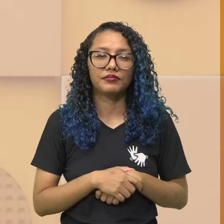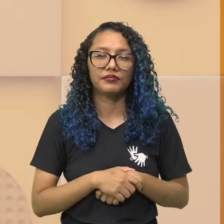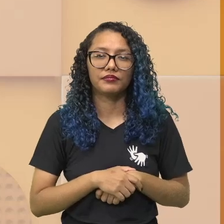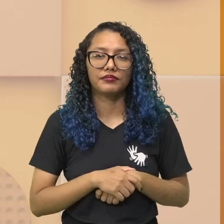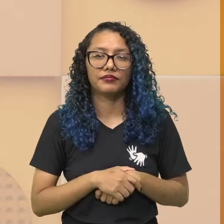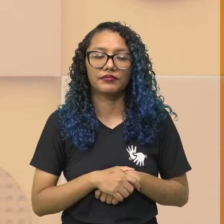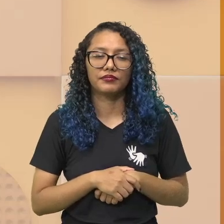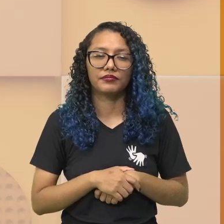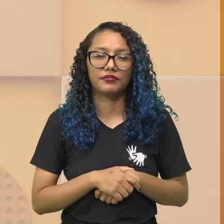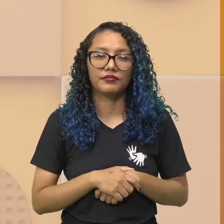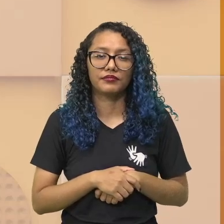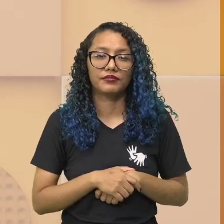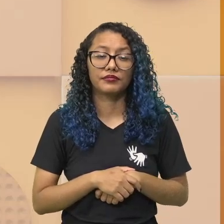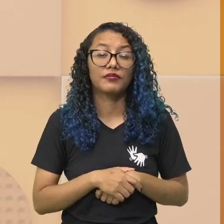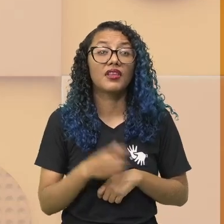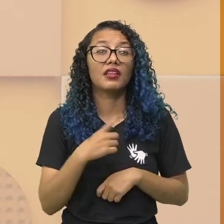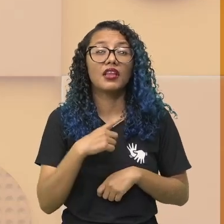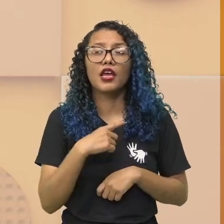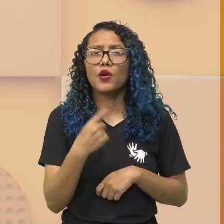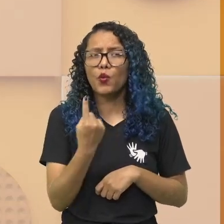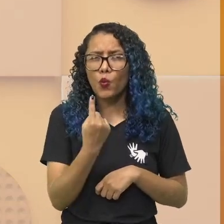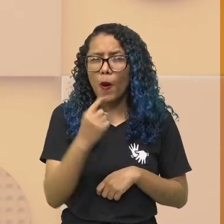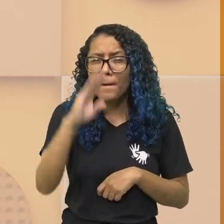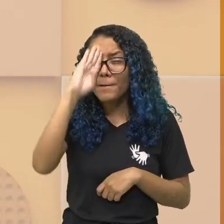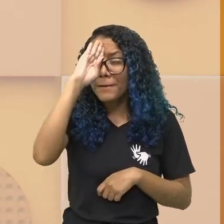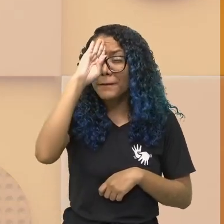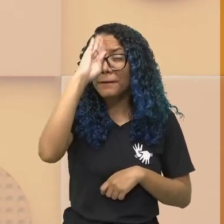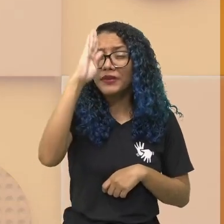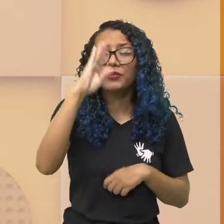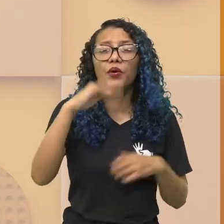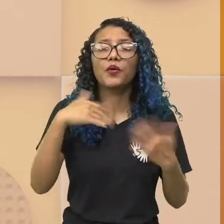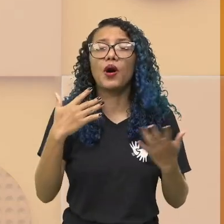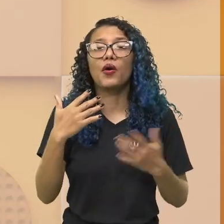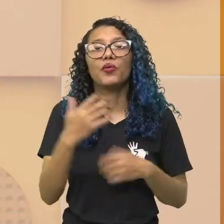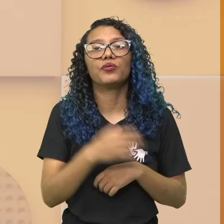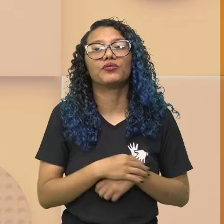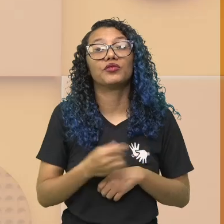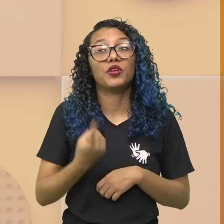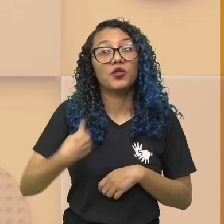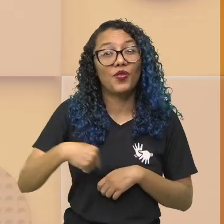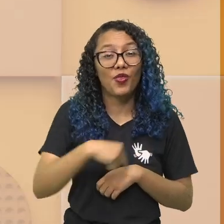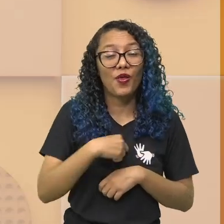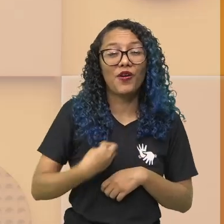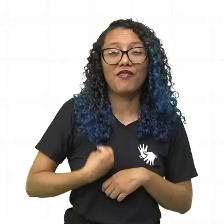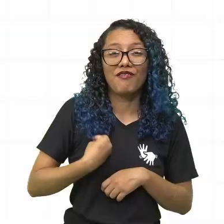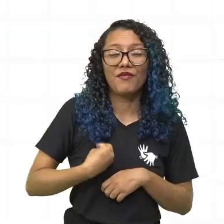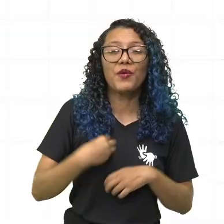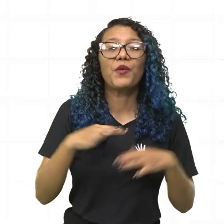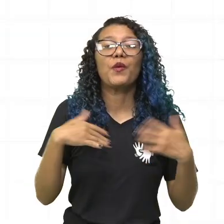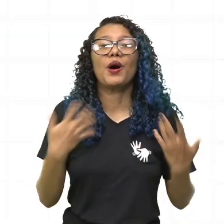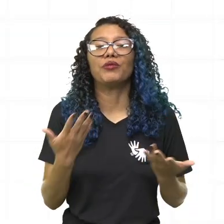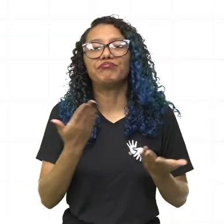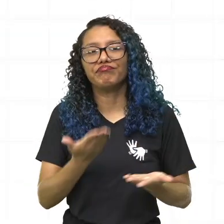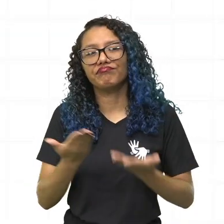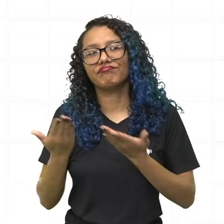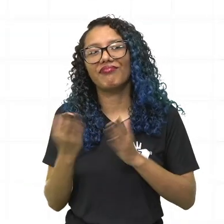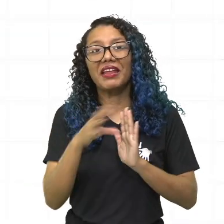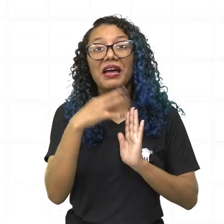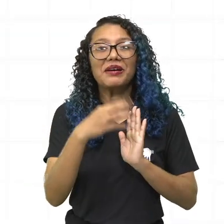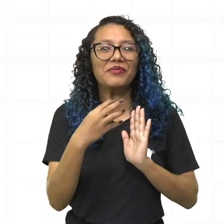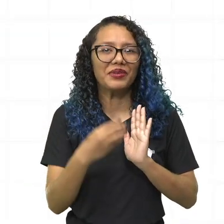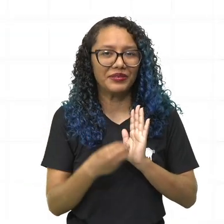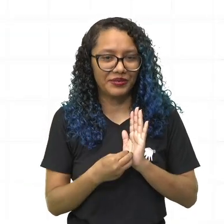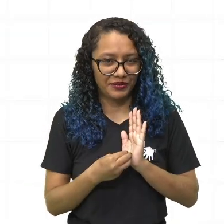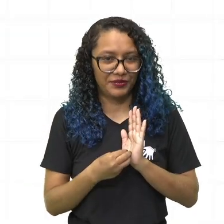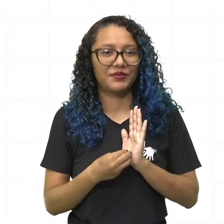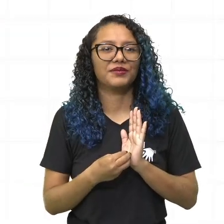brasileiro, nós temos aí o principal, né, que é o nosso, né, que é o domínio morfoclimático amazônico, que é onde fica a